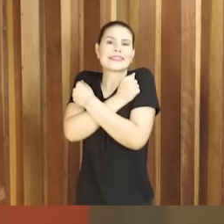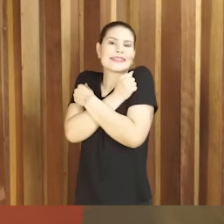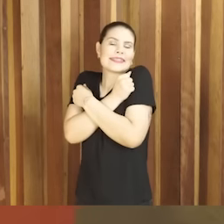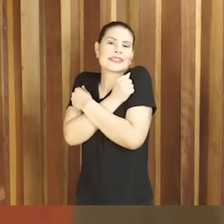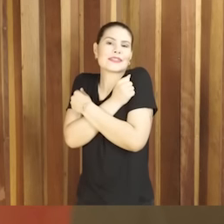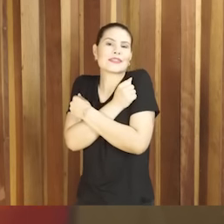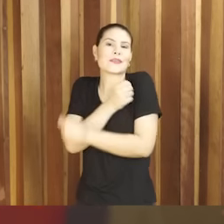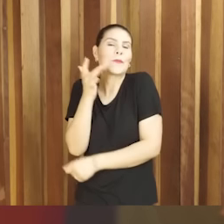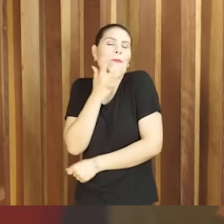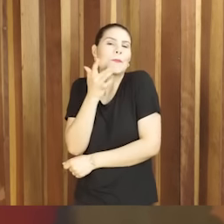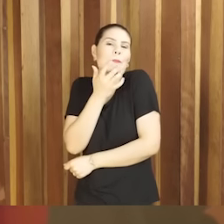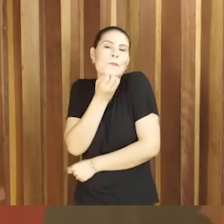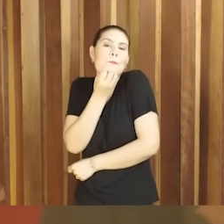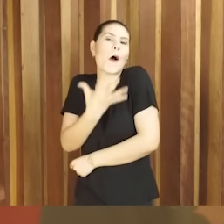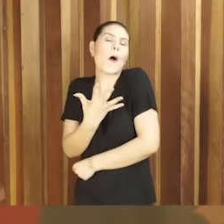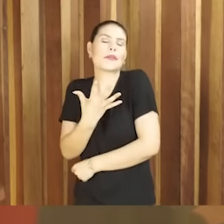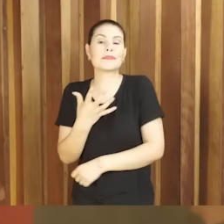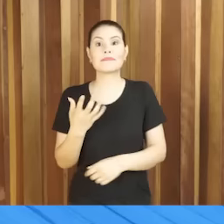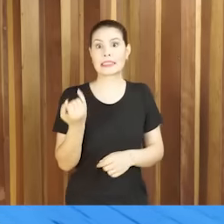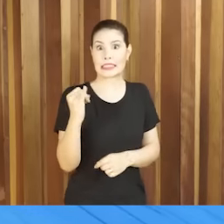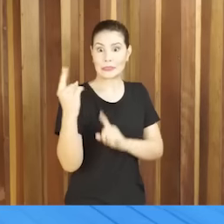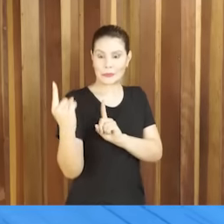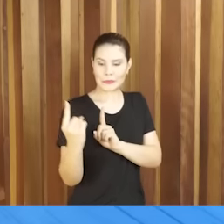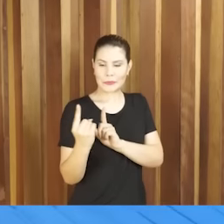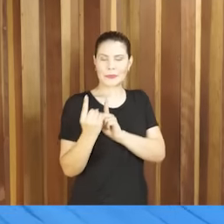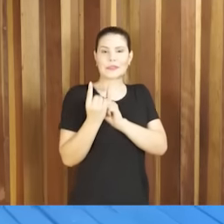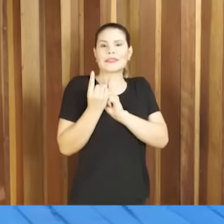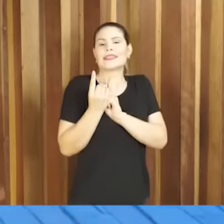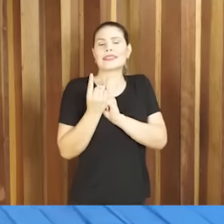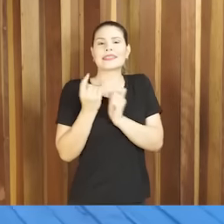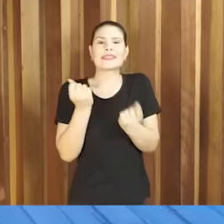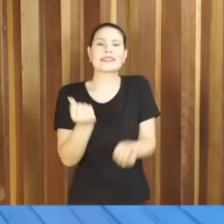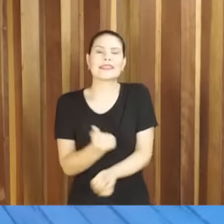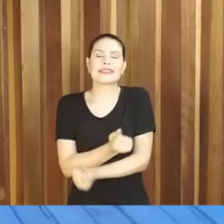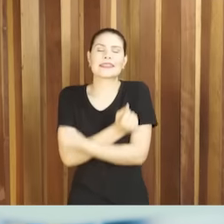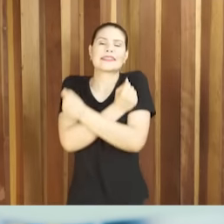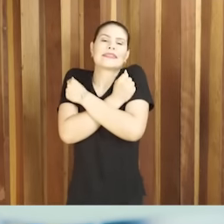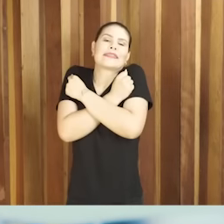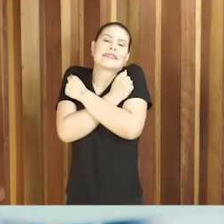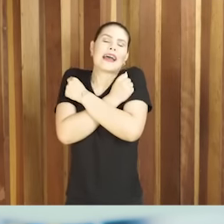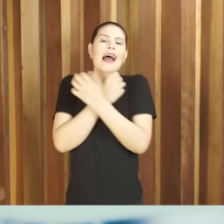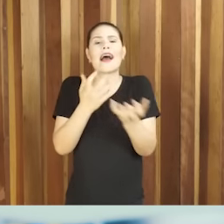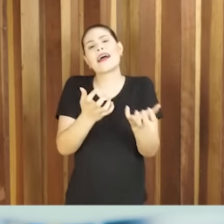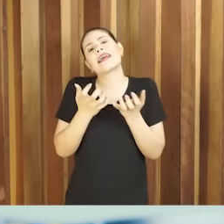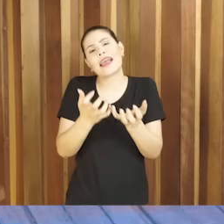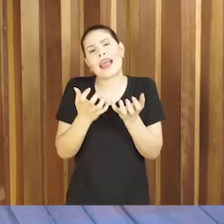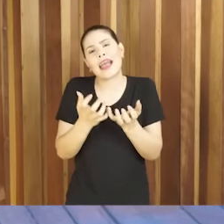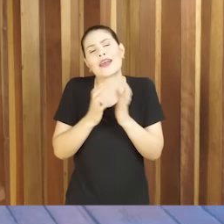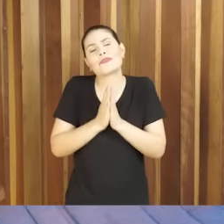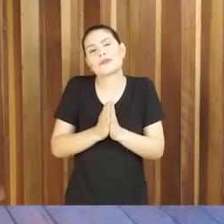abraço quero eu. E no chegar desse teu corpo,